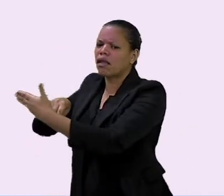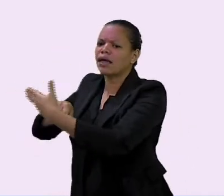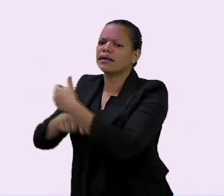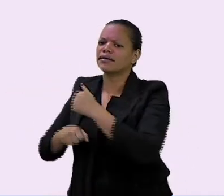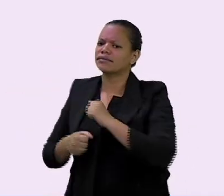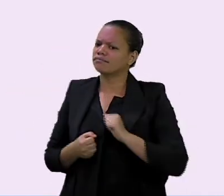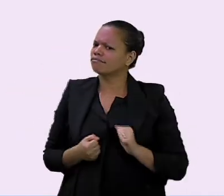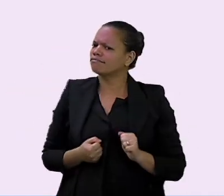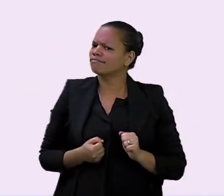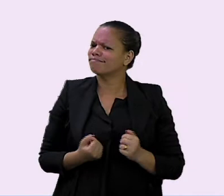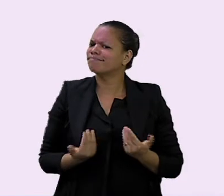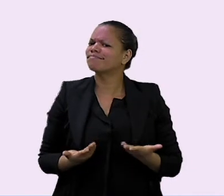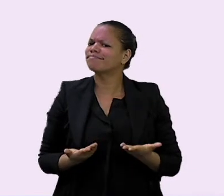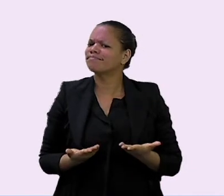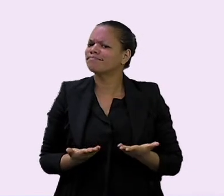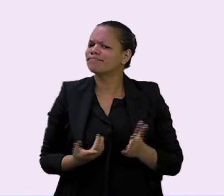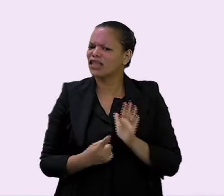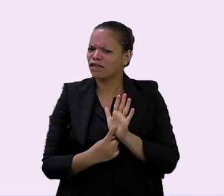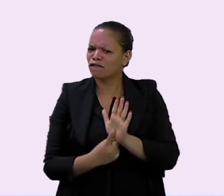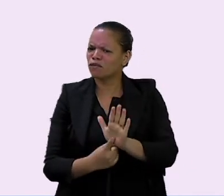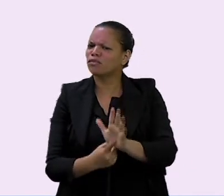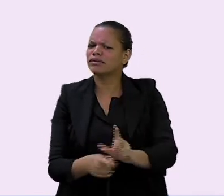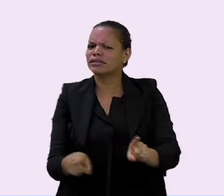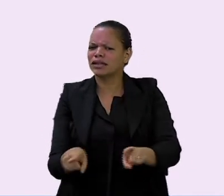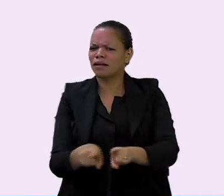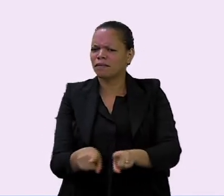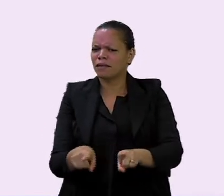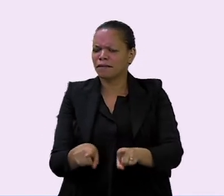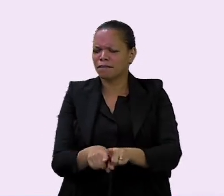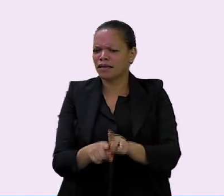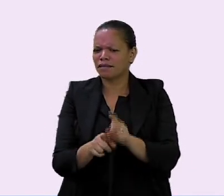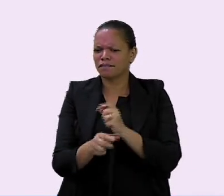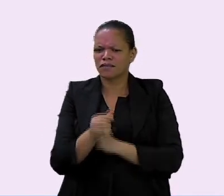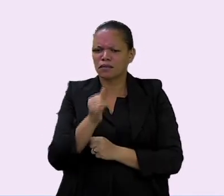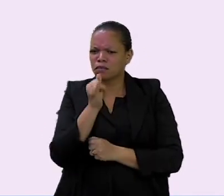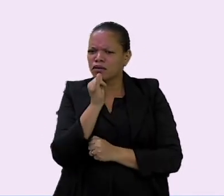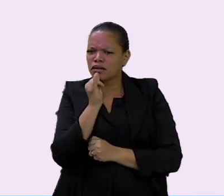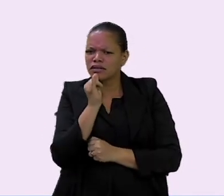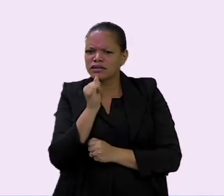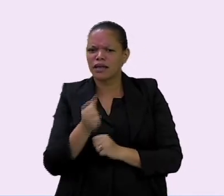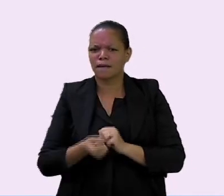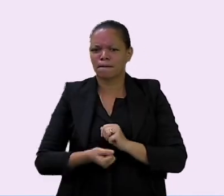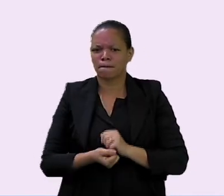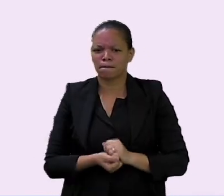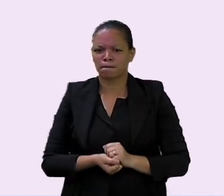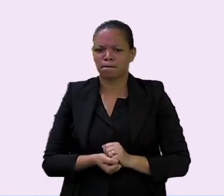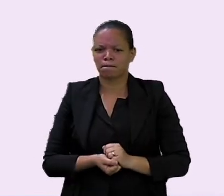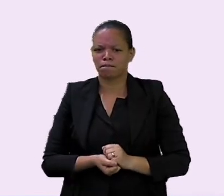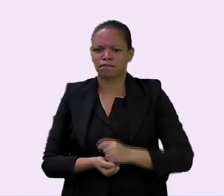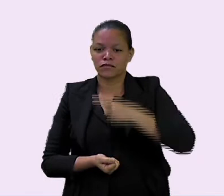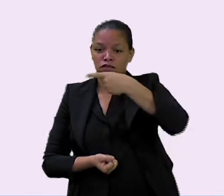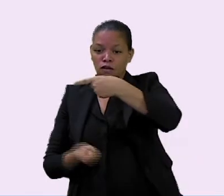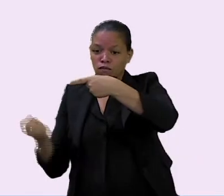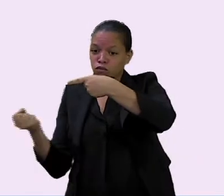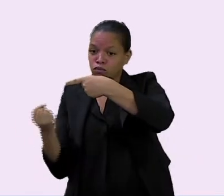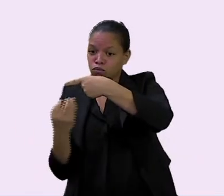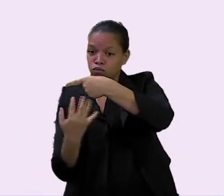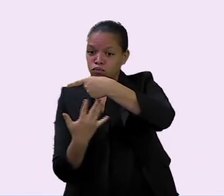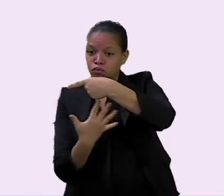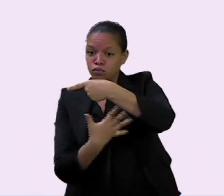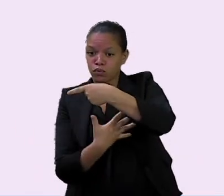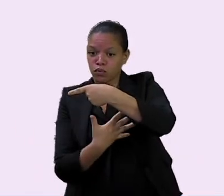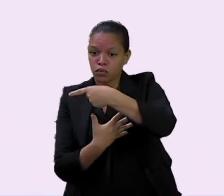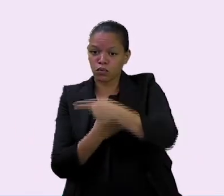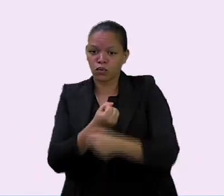nonos, 3 nonos e assim por diante. Mas e se o denominador for 10? Se for como aqui está representado,